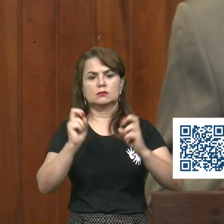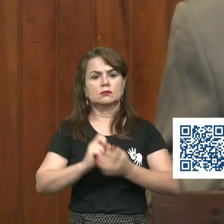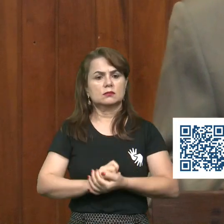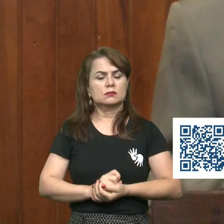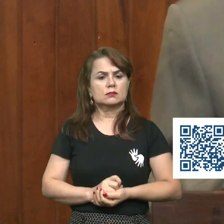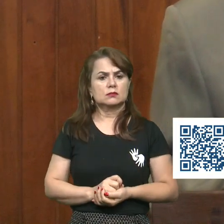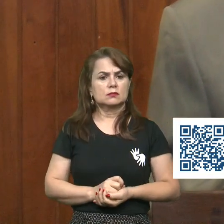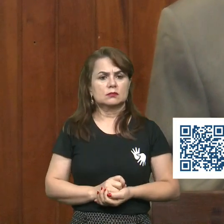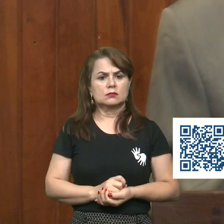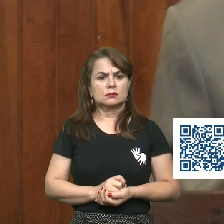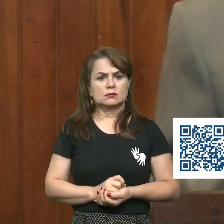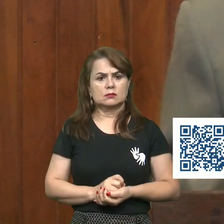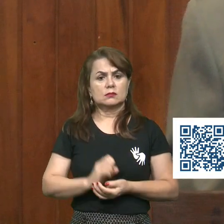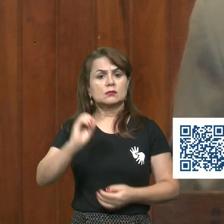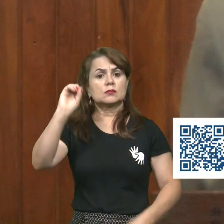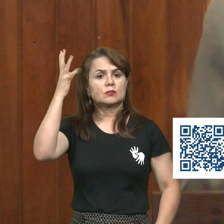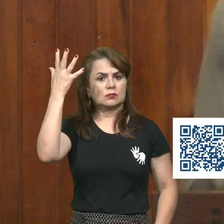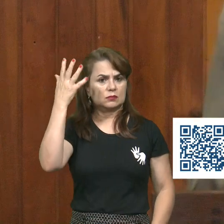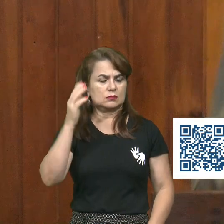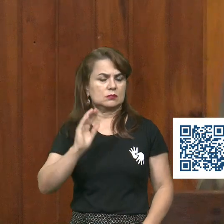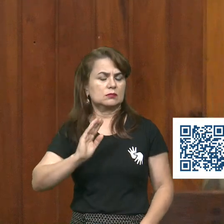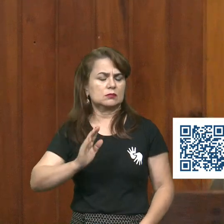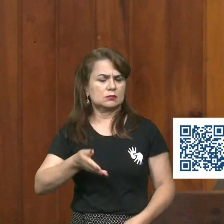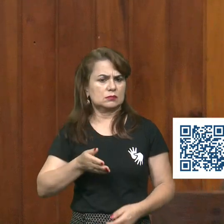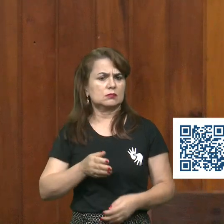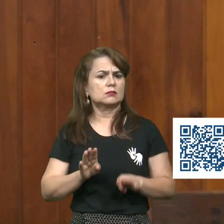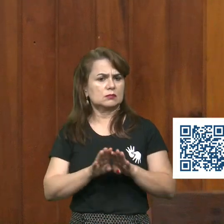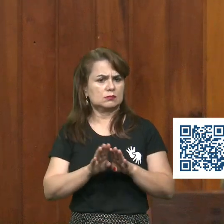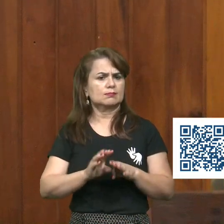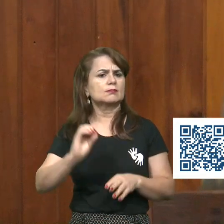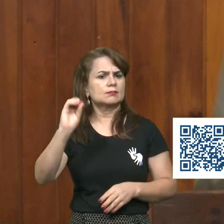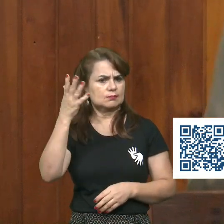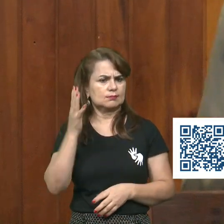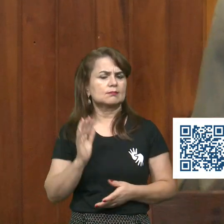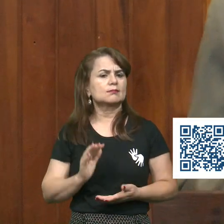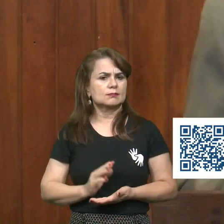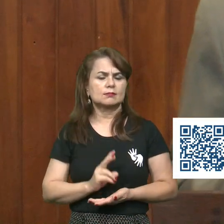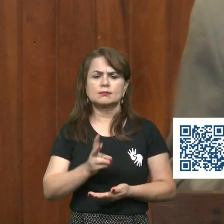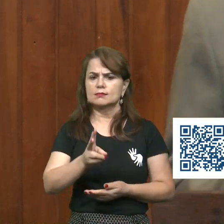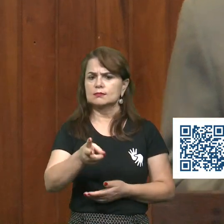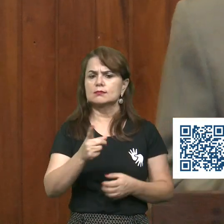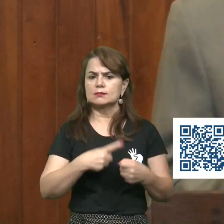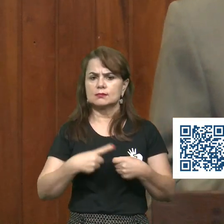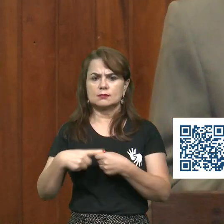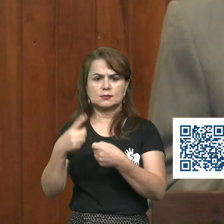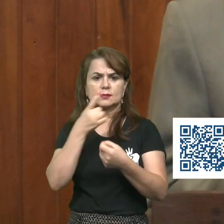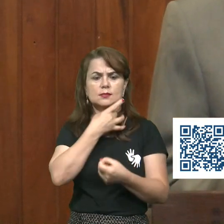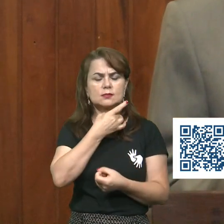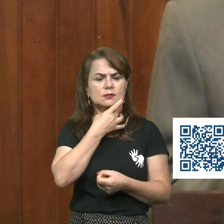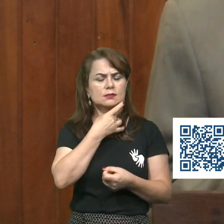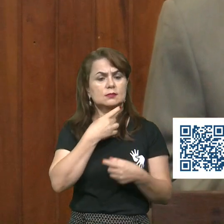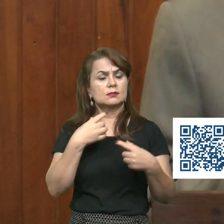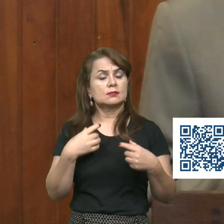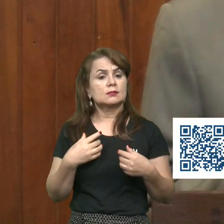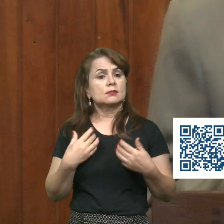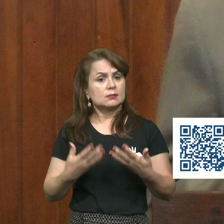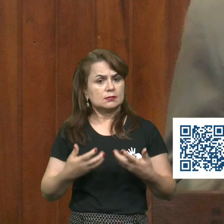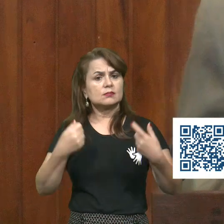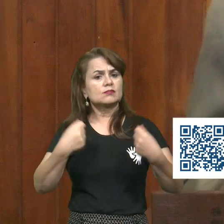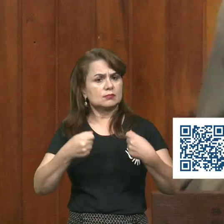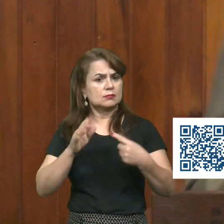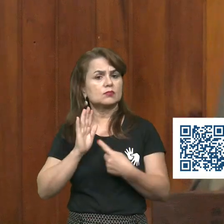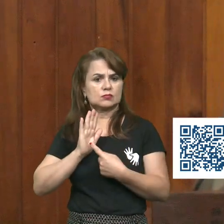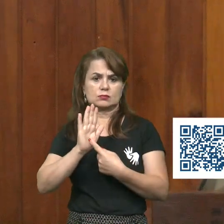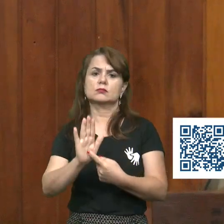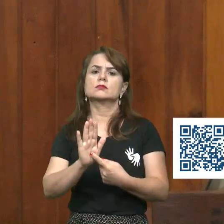que aconteceram, que acontecem na nossa cidade e que precisam ser